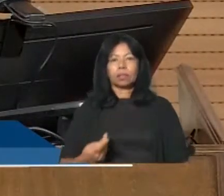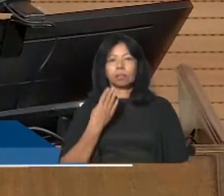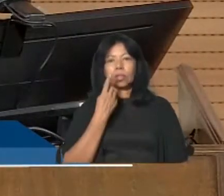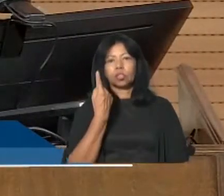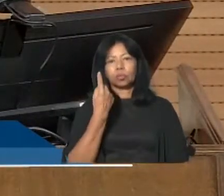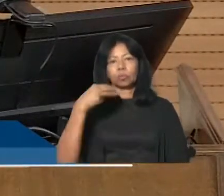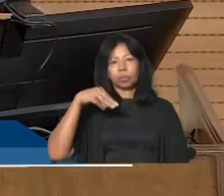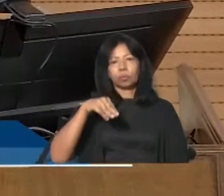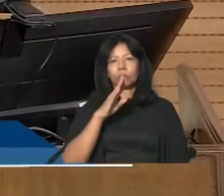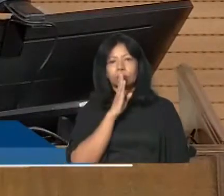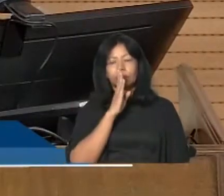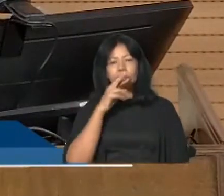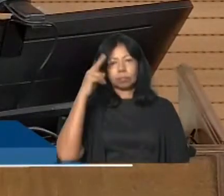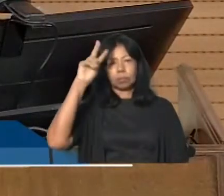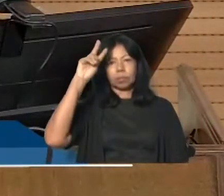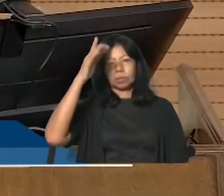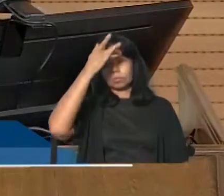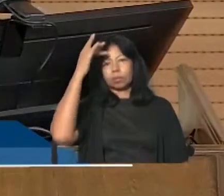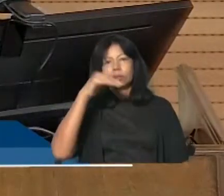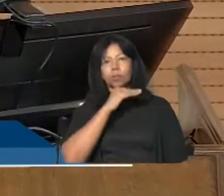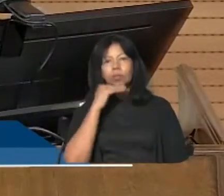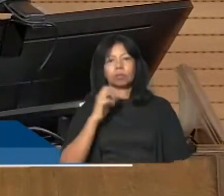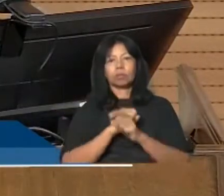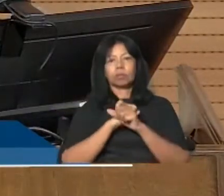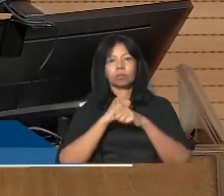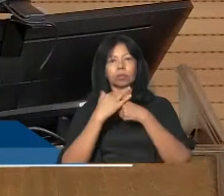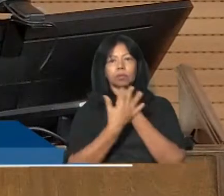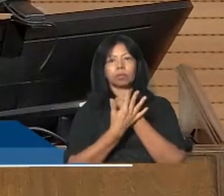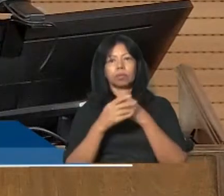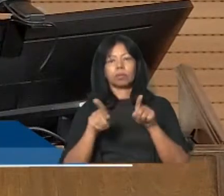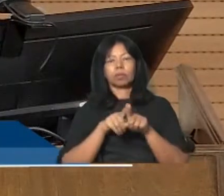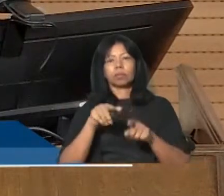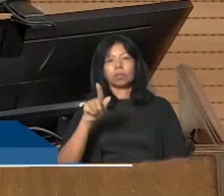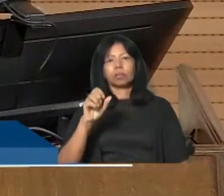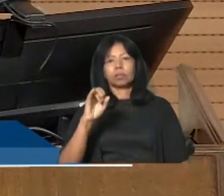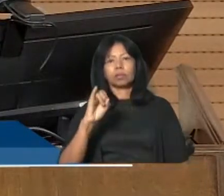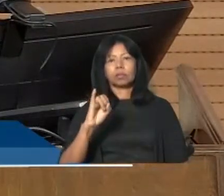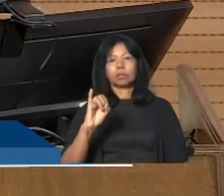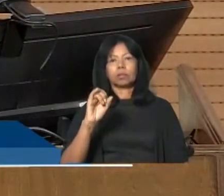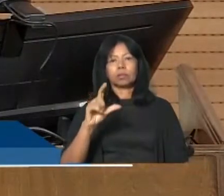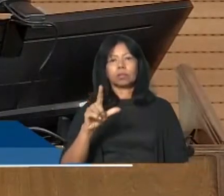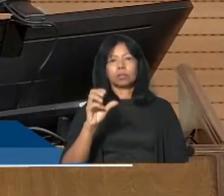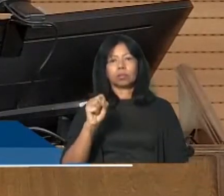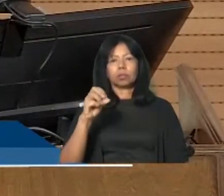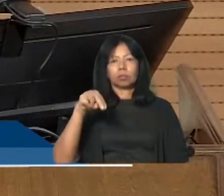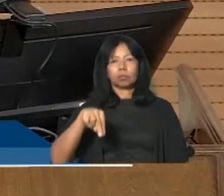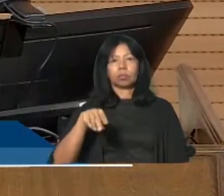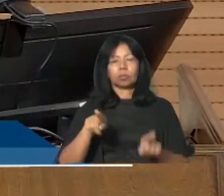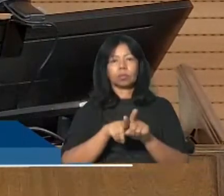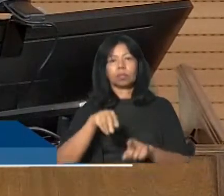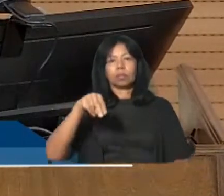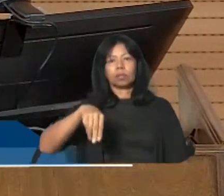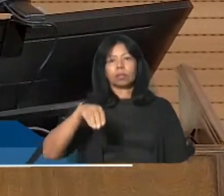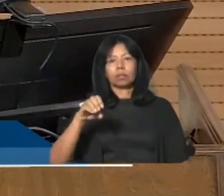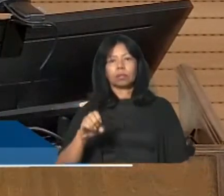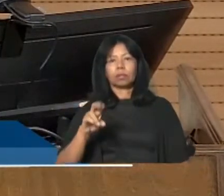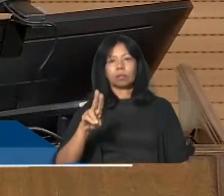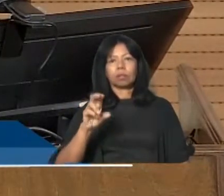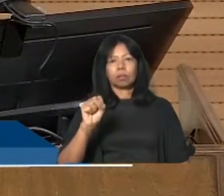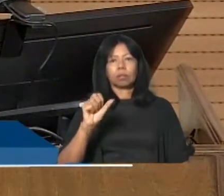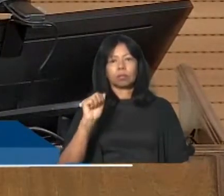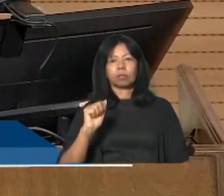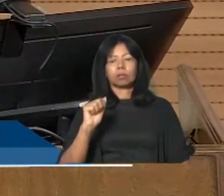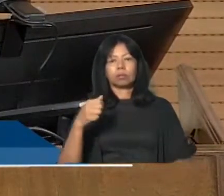Tinho, que denomina o projeto Arte na Cidade, Cubatão Mais Colorida. Porém, o presidente da casa, vereador